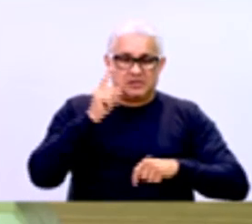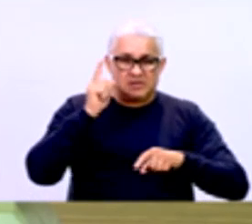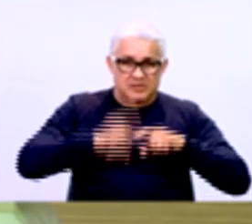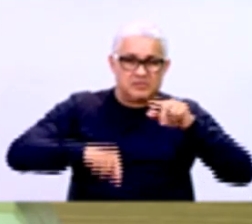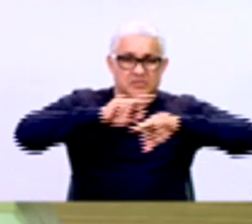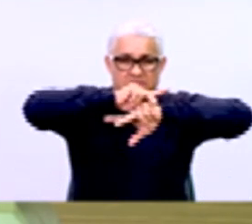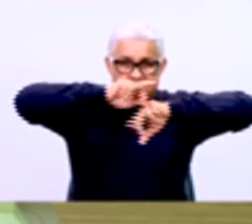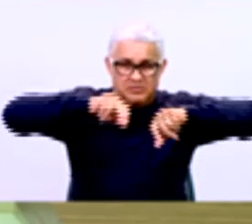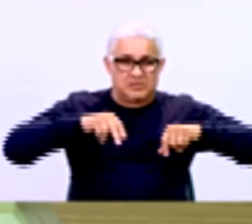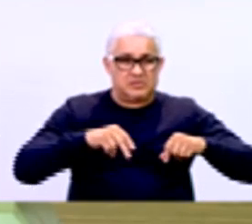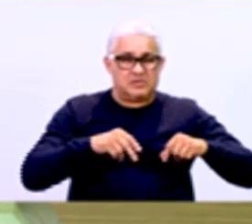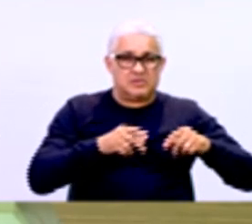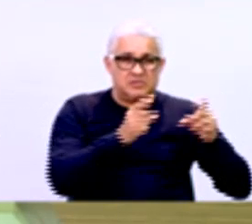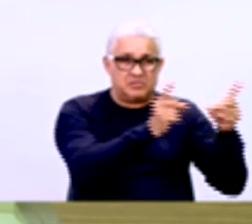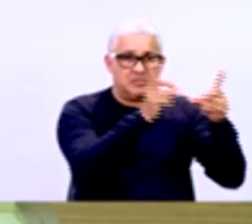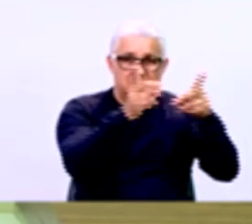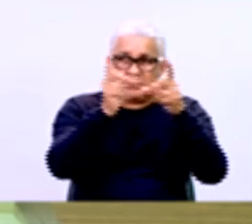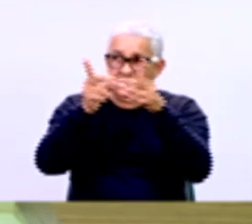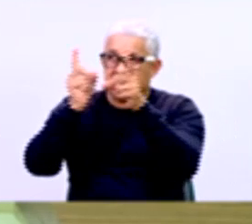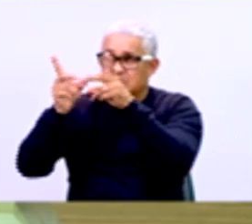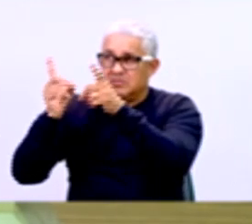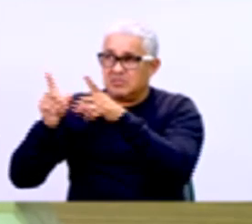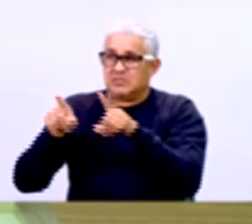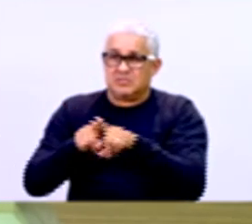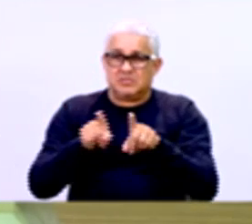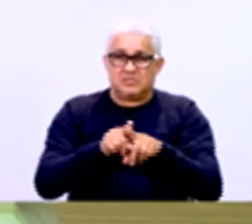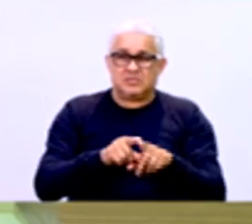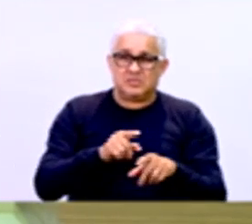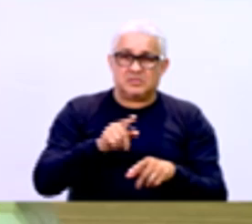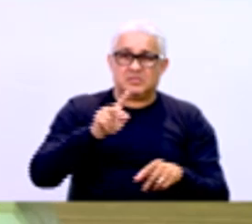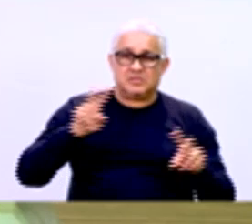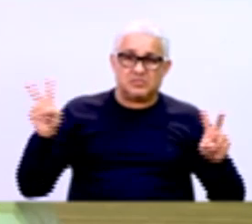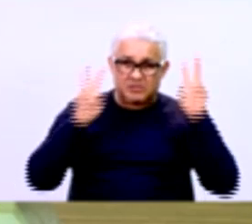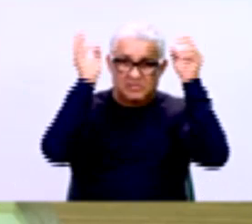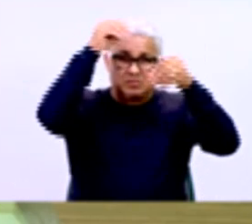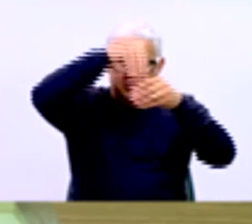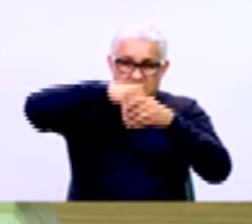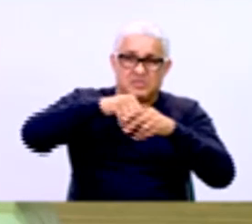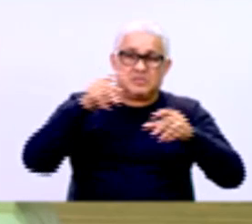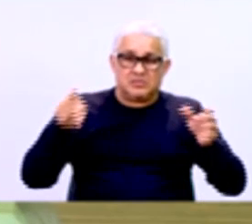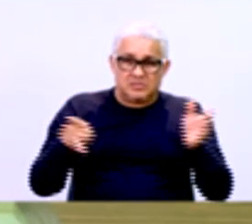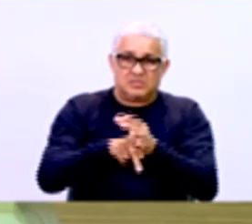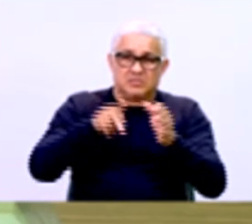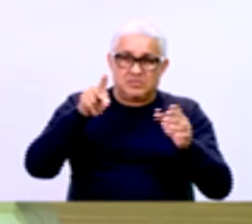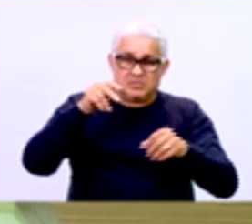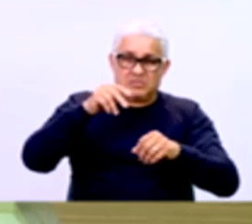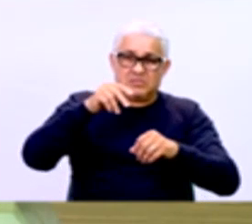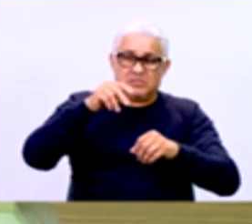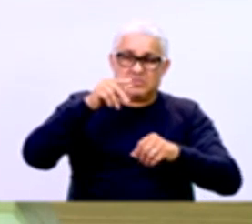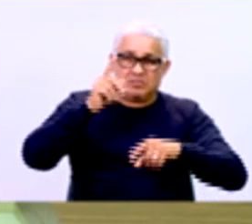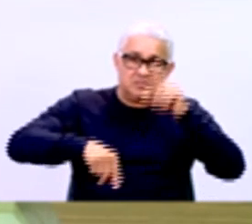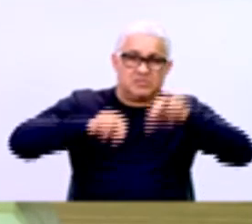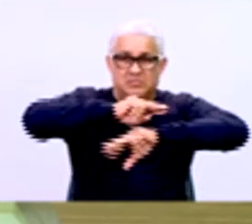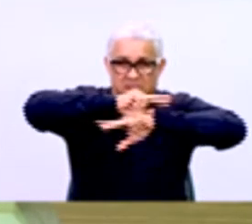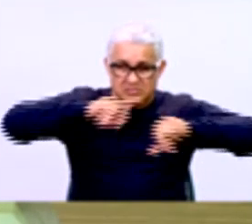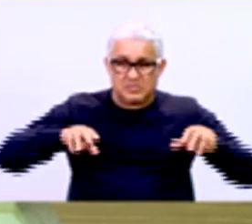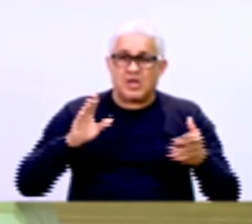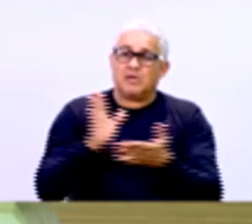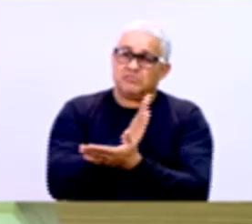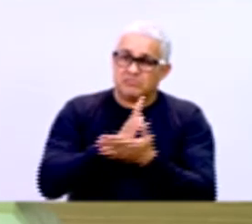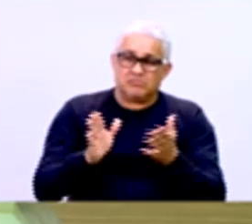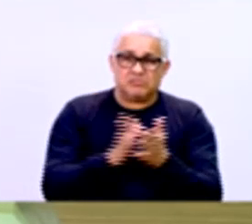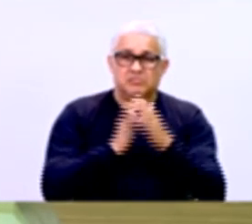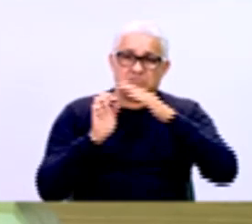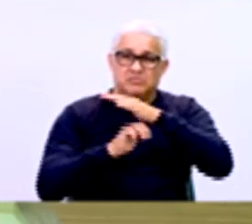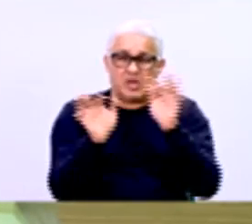mercado, como também pode agregar valores nos seus produtos. Algumas pequenas empresas, como